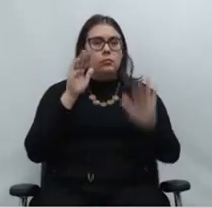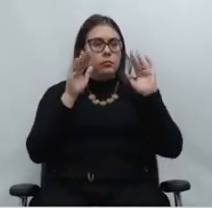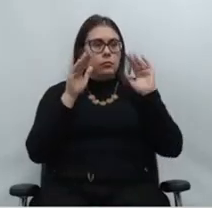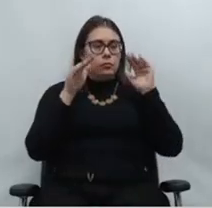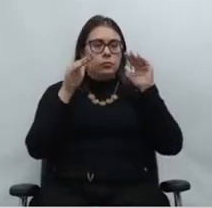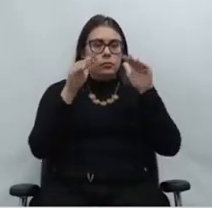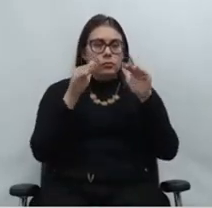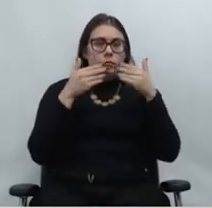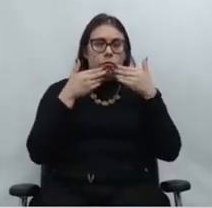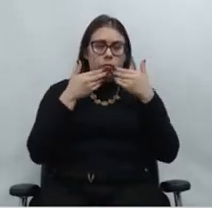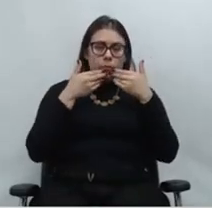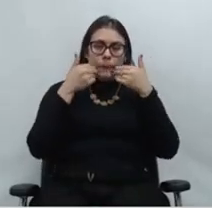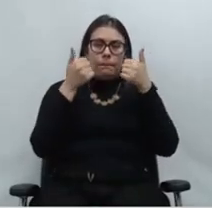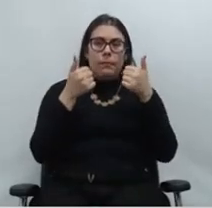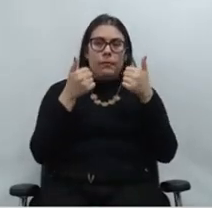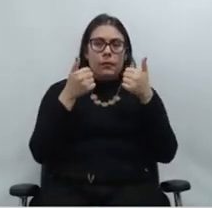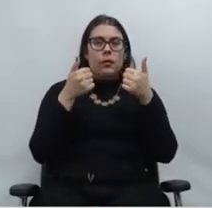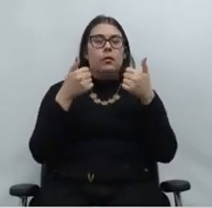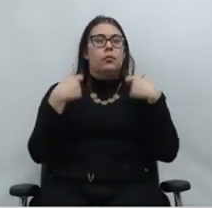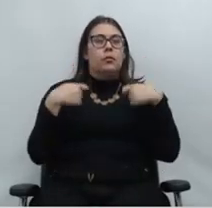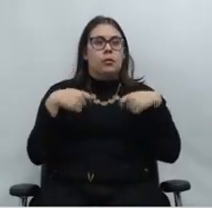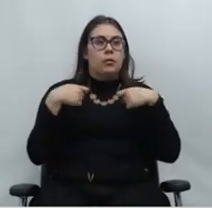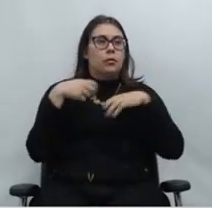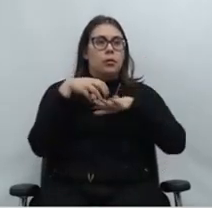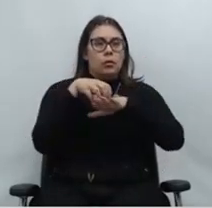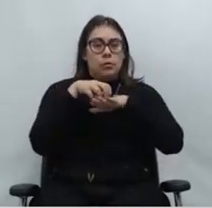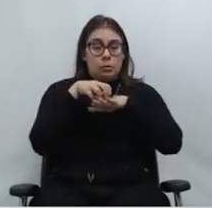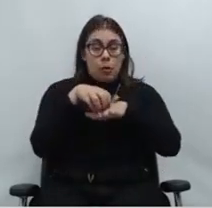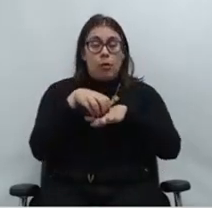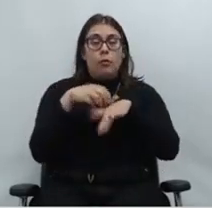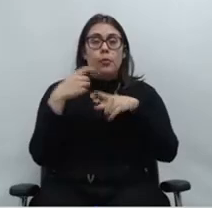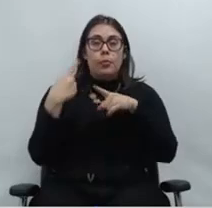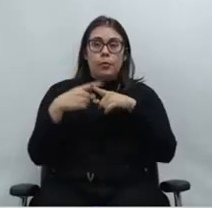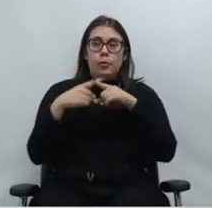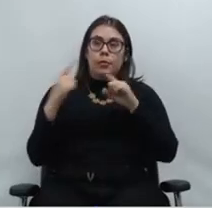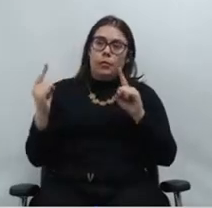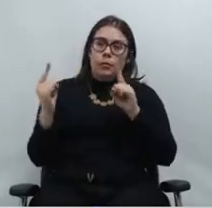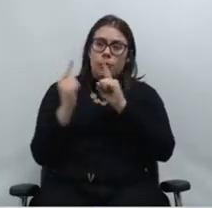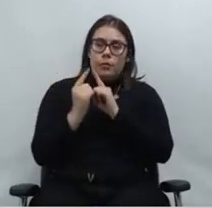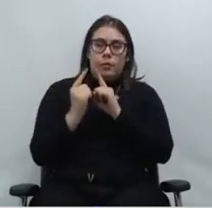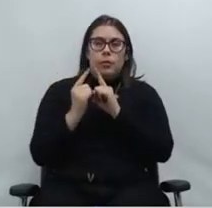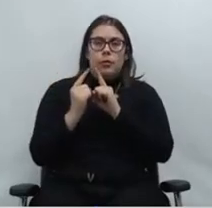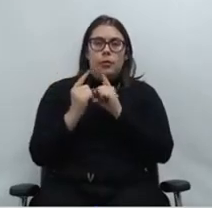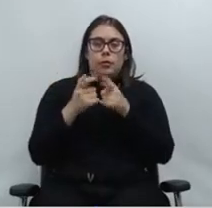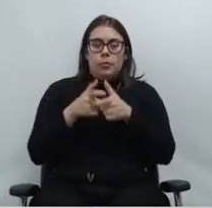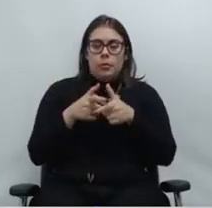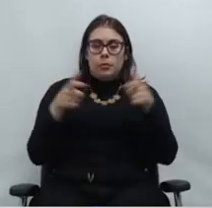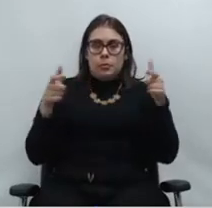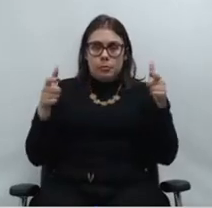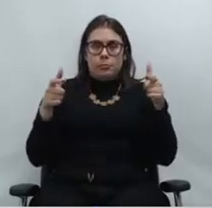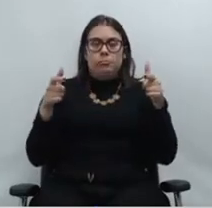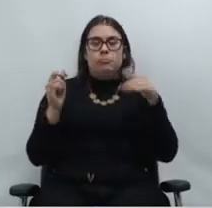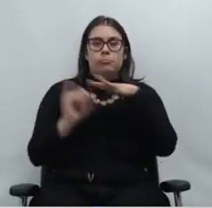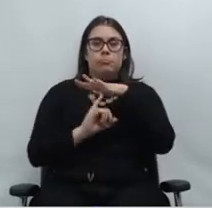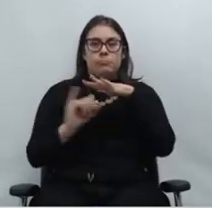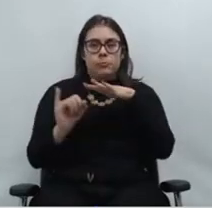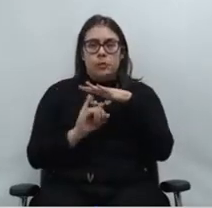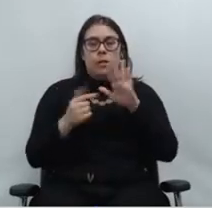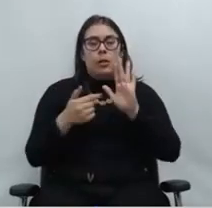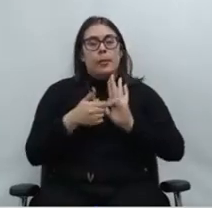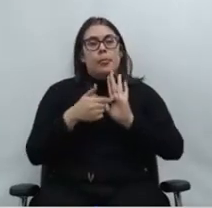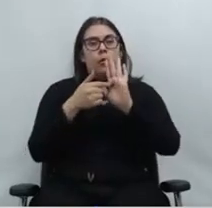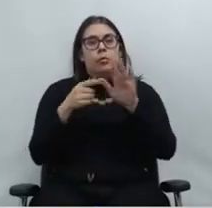de aprimoramento do serviço nas unidades móveis, e aqui a minha preocupação foi justamente com os atendimentos itinerantes que se ampliam na instituição.